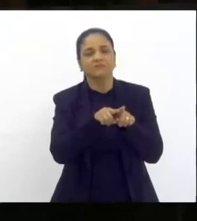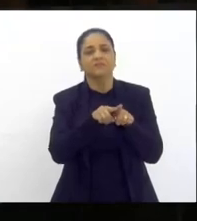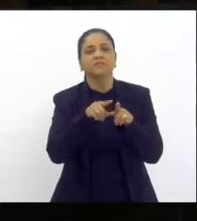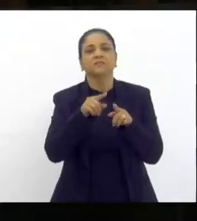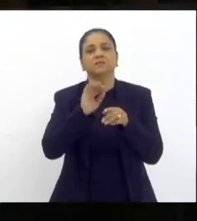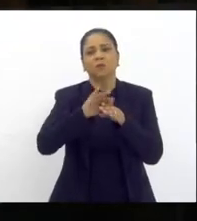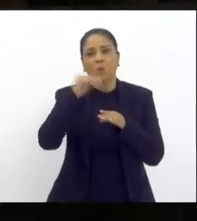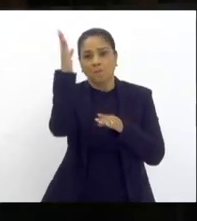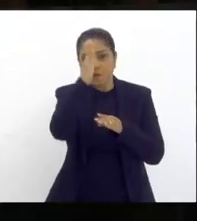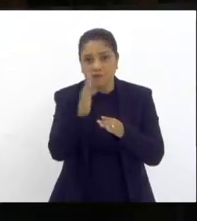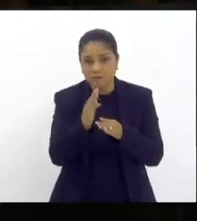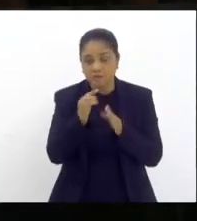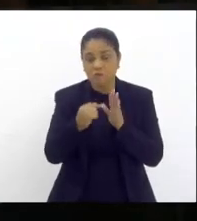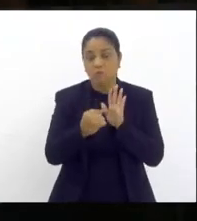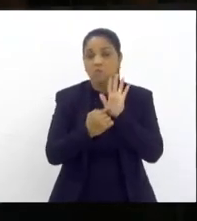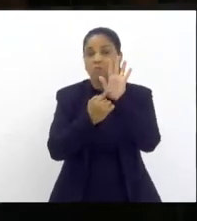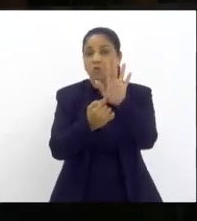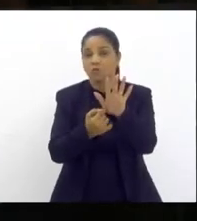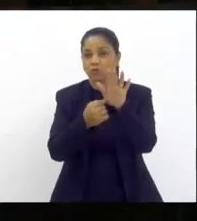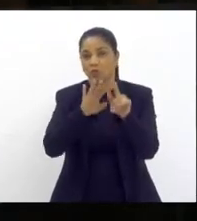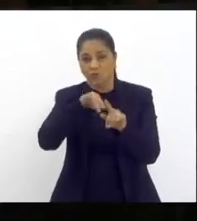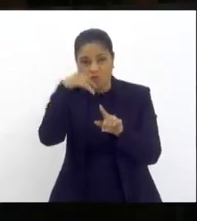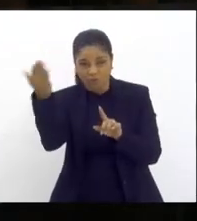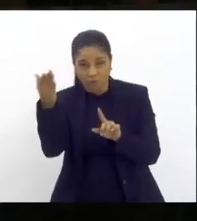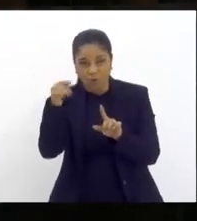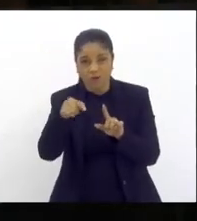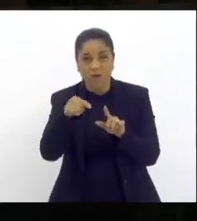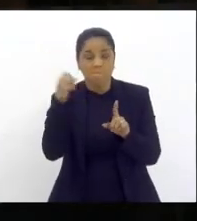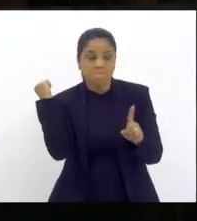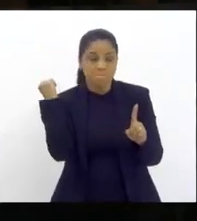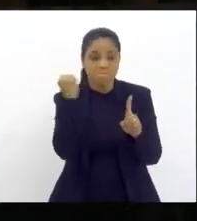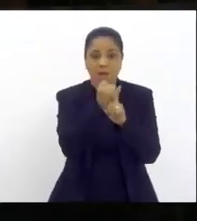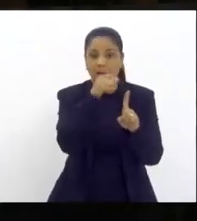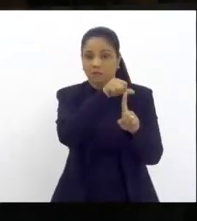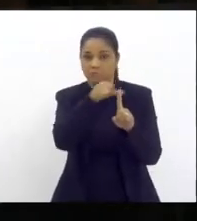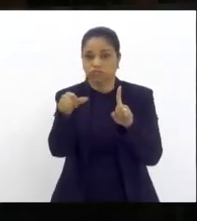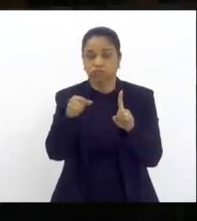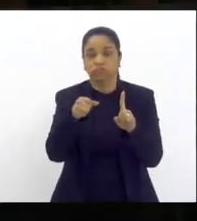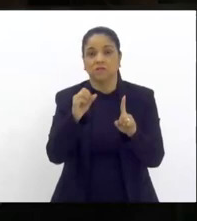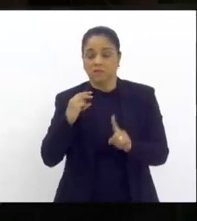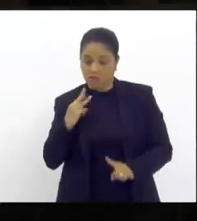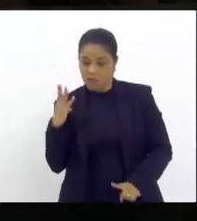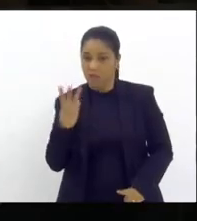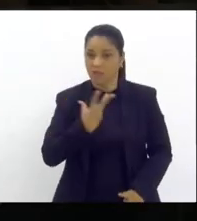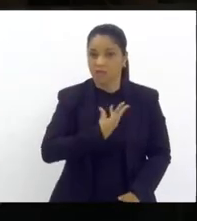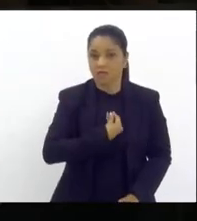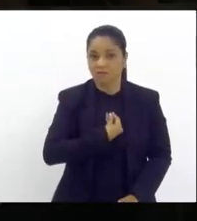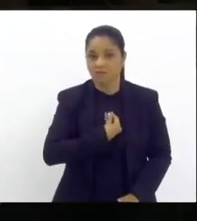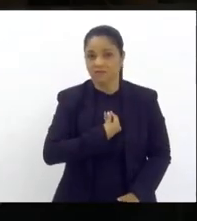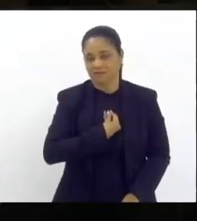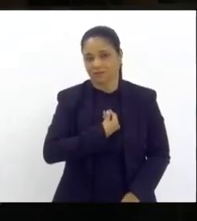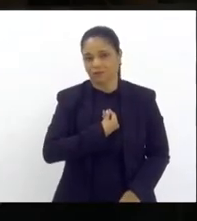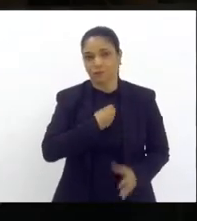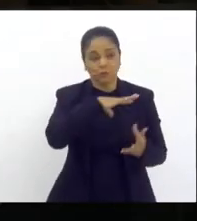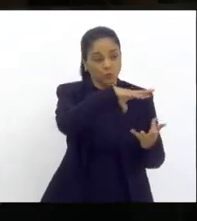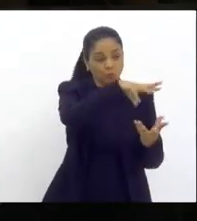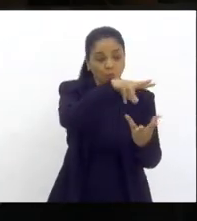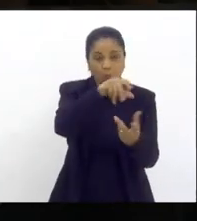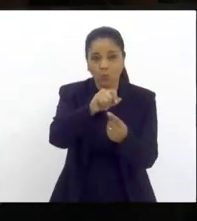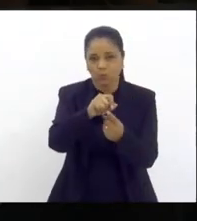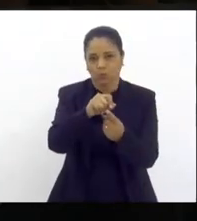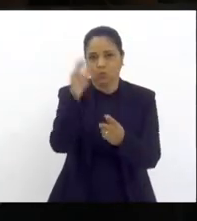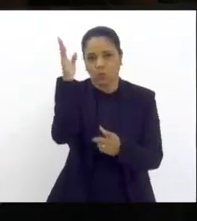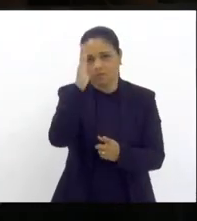é o país que mais mata população trans no mundo. Então, não é um detalhe essas violências